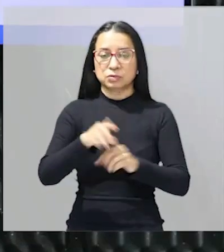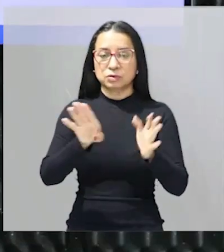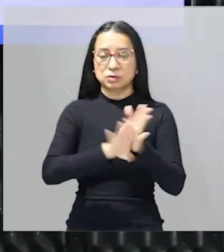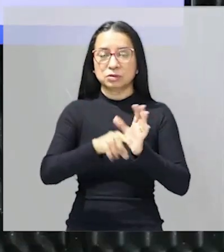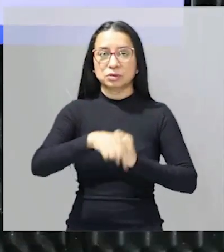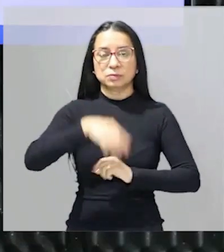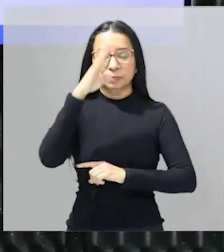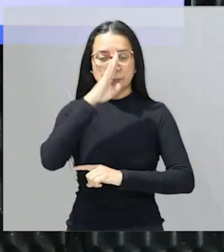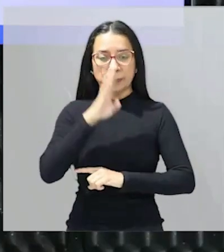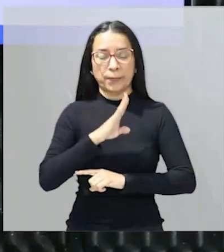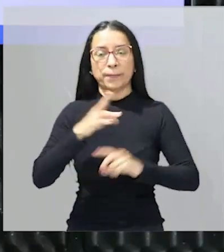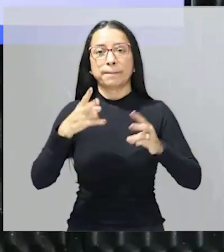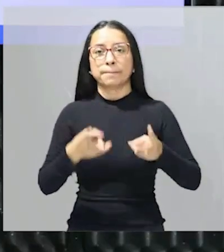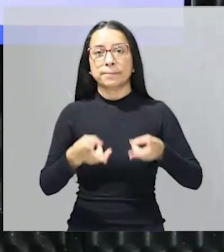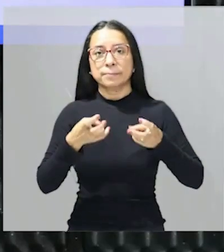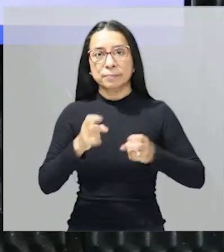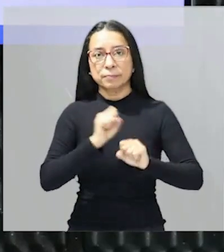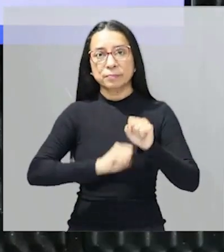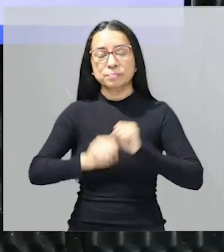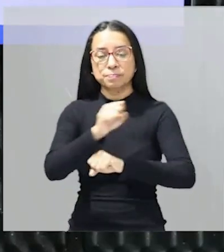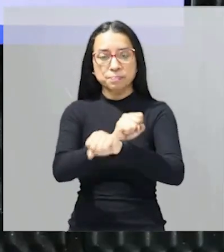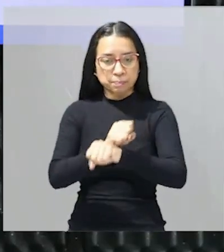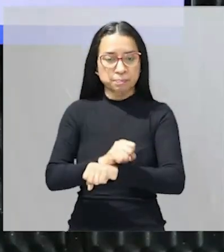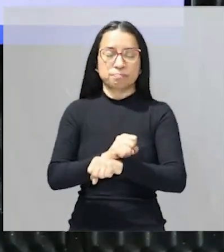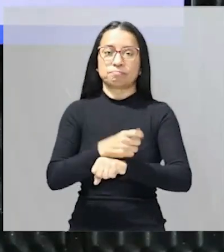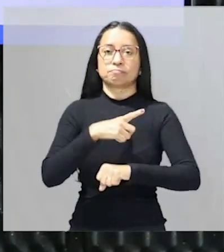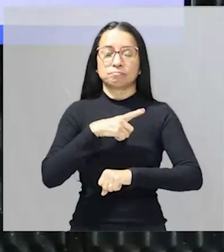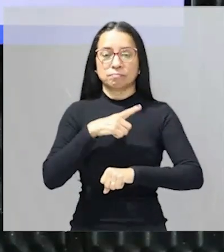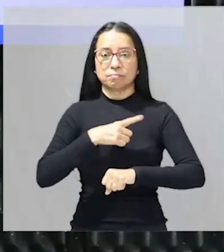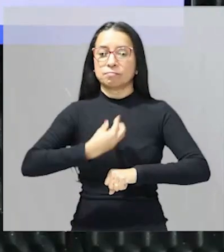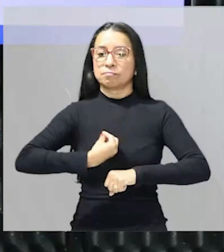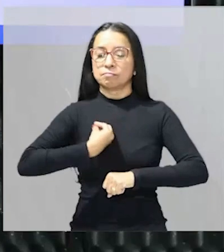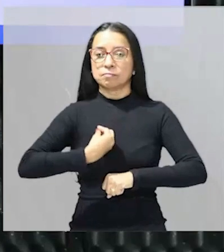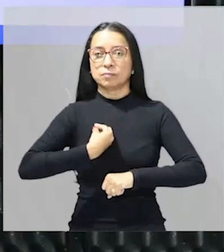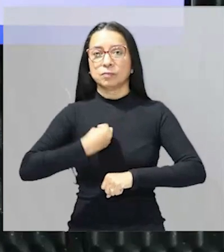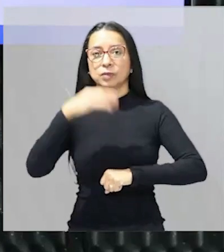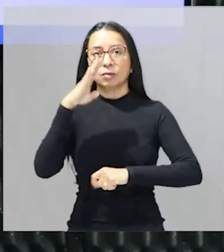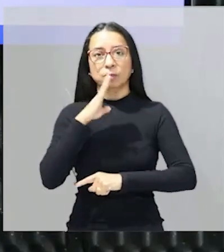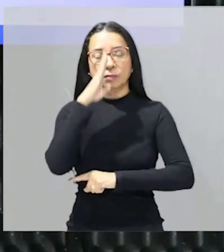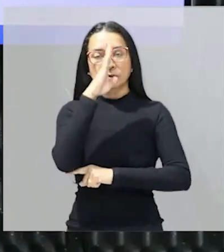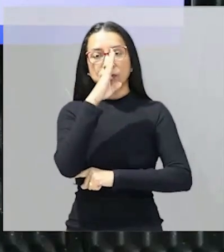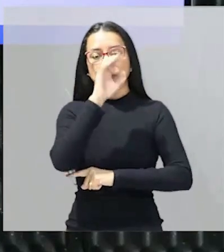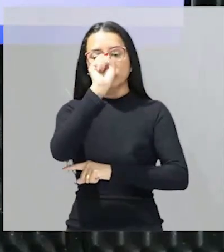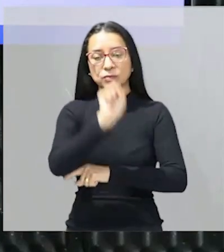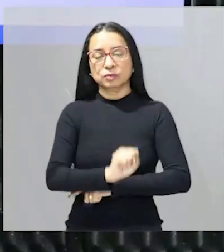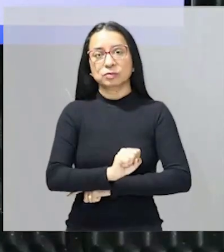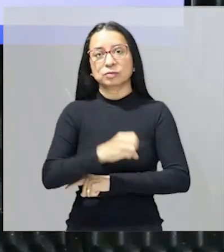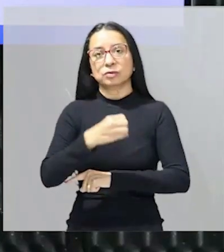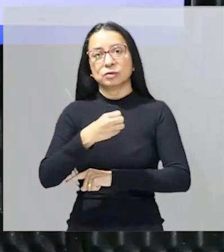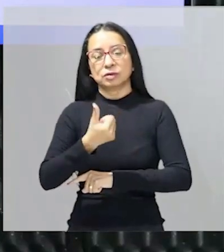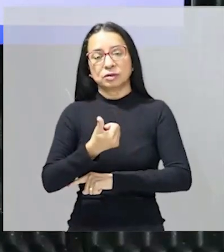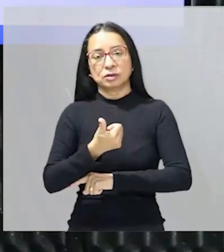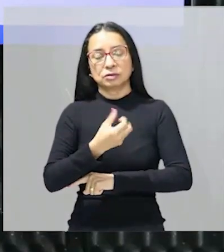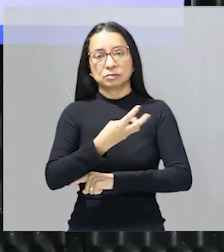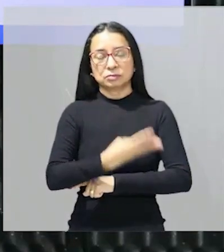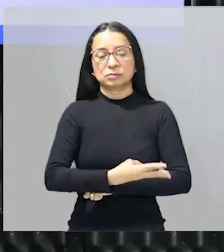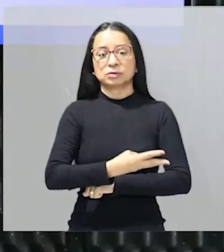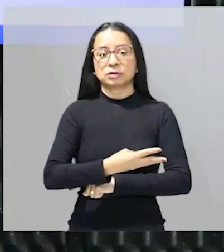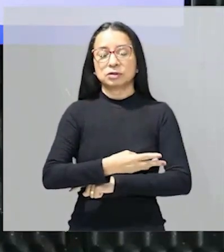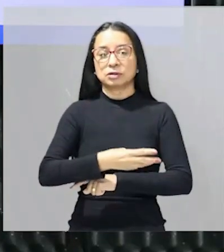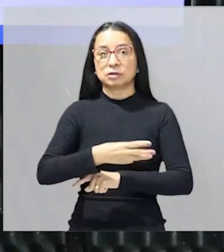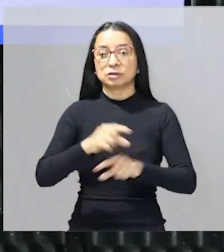observe que a escravidão ela está presente, principalmente ali no sul das 13 colônias. Inclusive uma escravidão